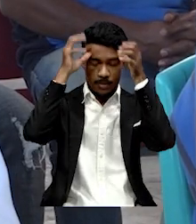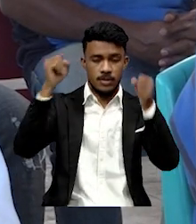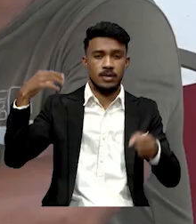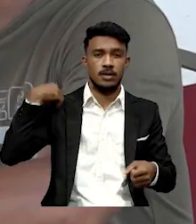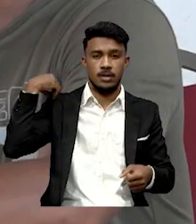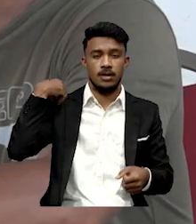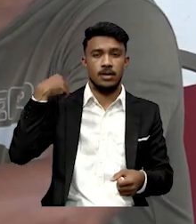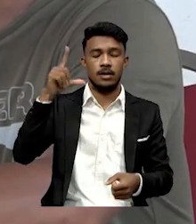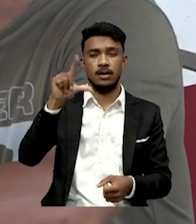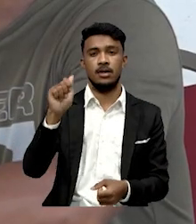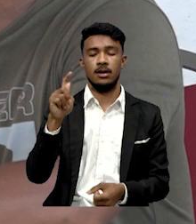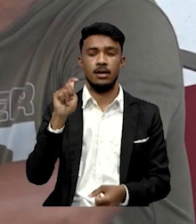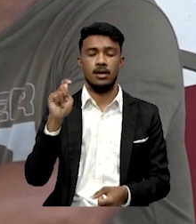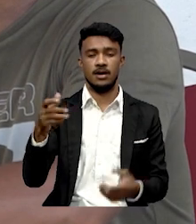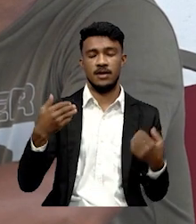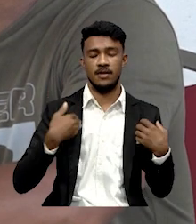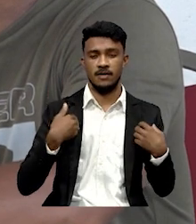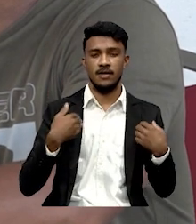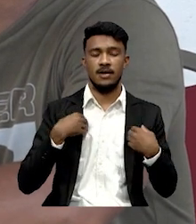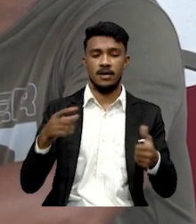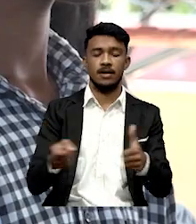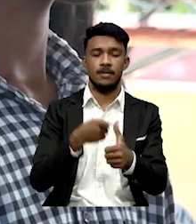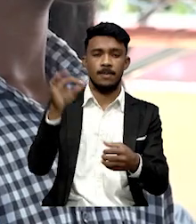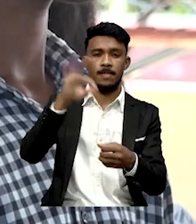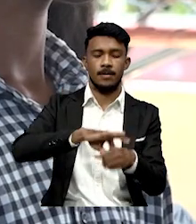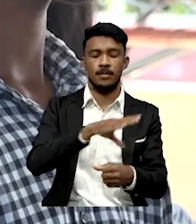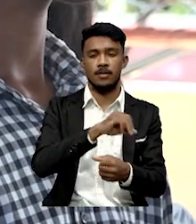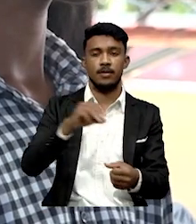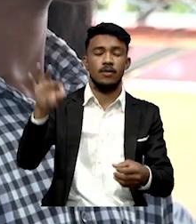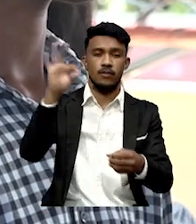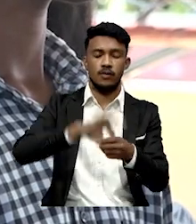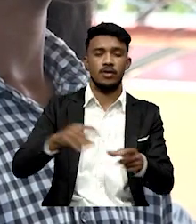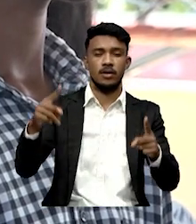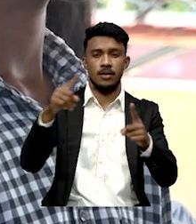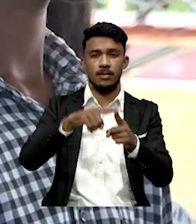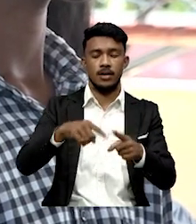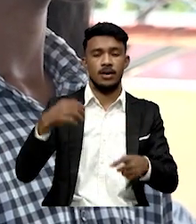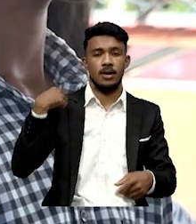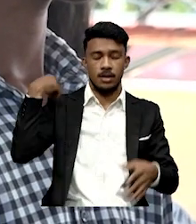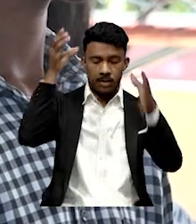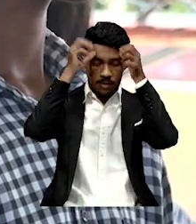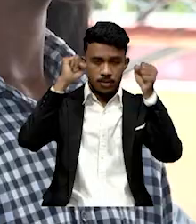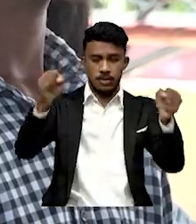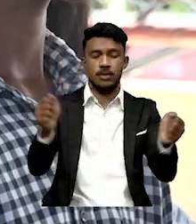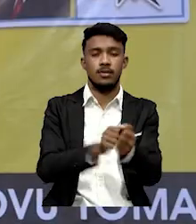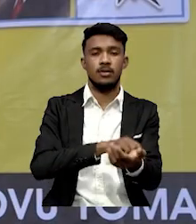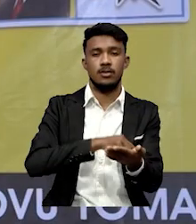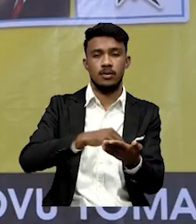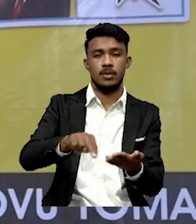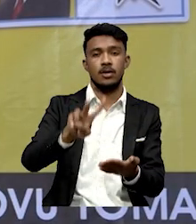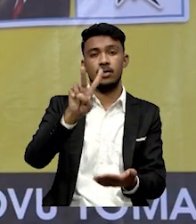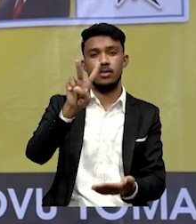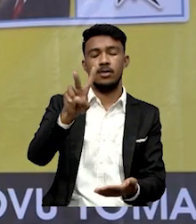República LAT e a eleição primeira volta, rodi vota ba candidato presidente da República ro número sorteio